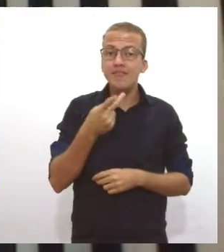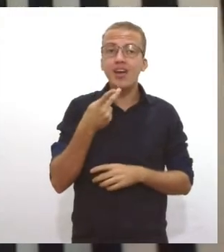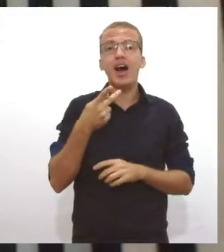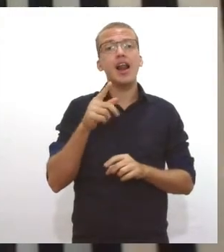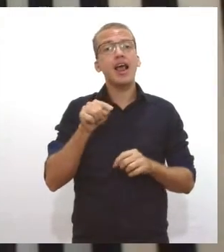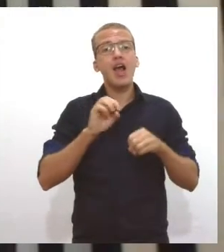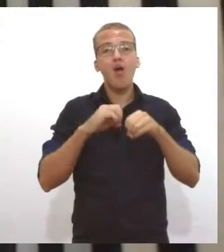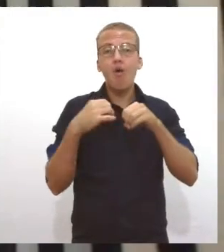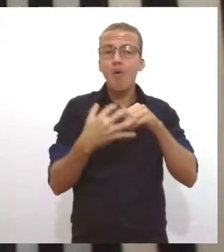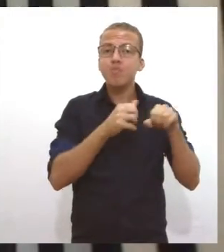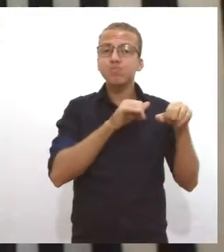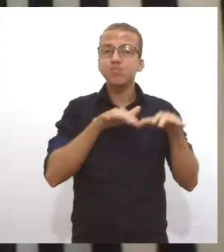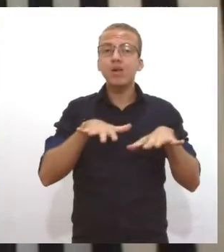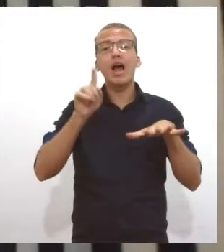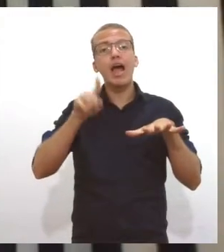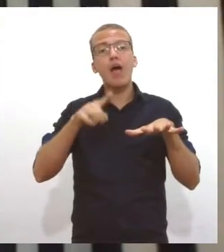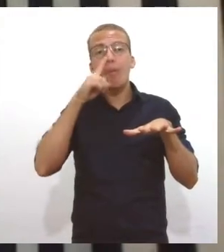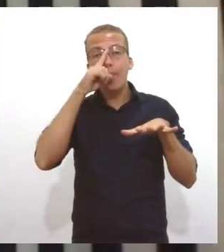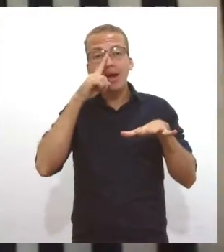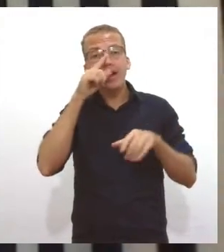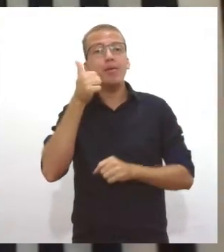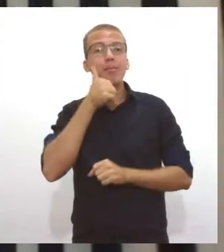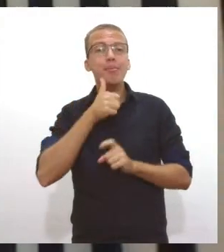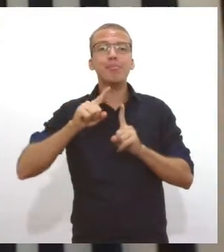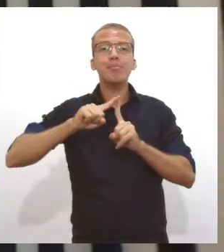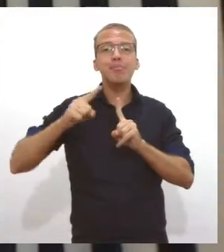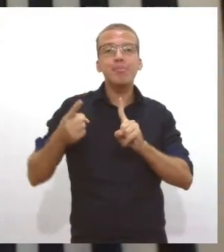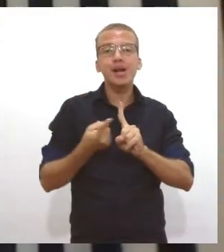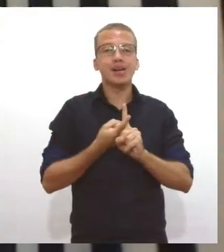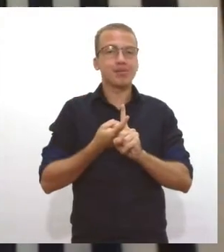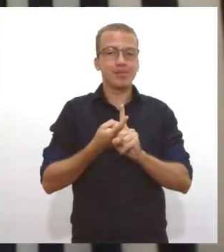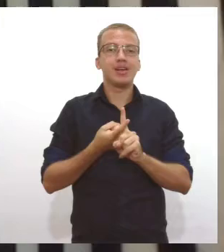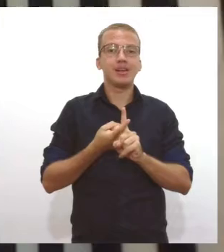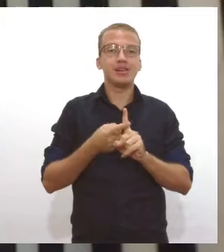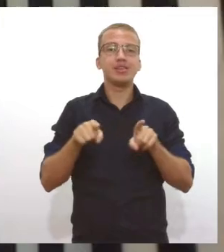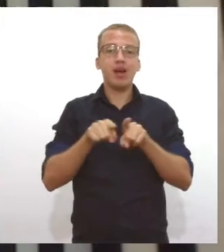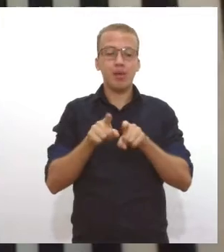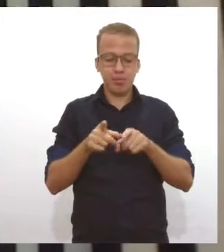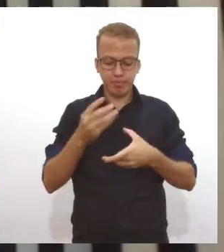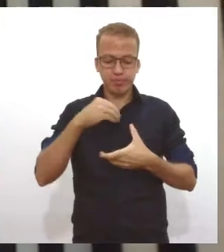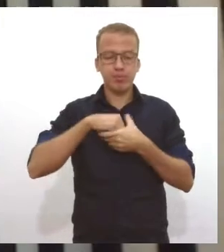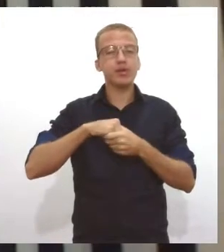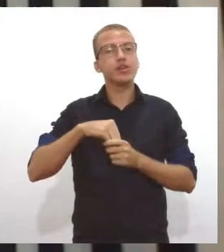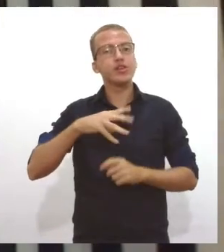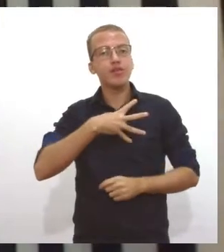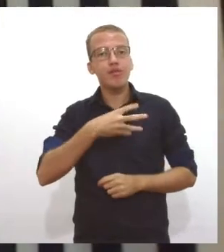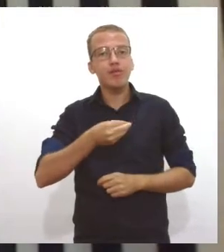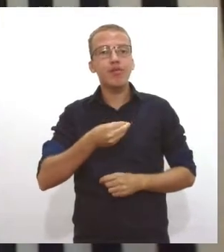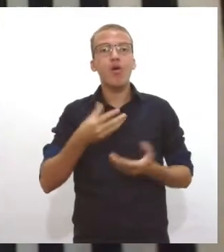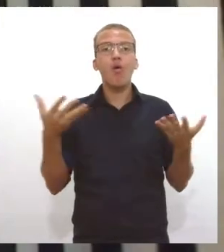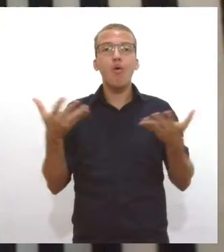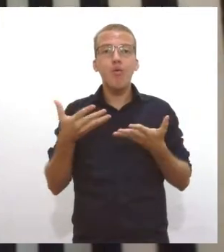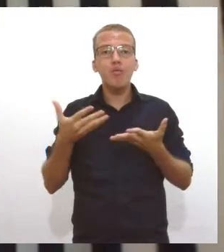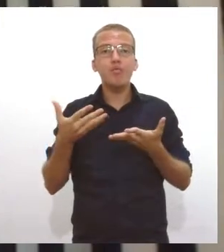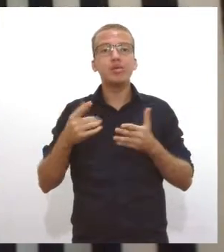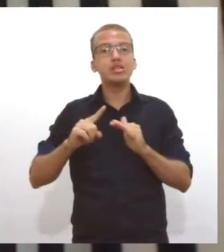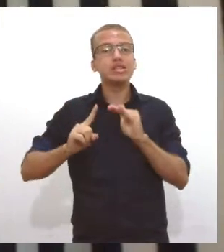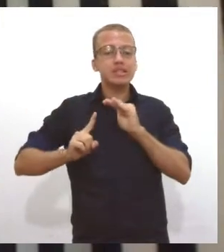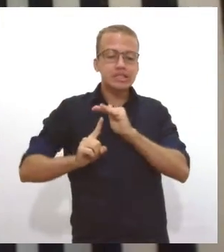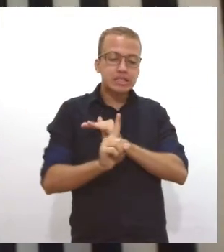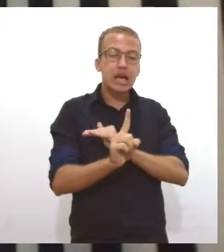para as mães e os bebês então sair de casa trabalhar fora de casa hoje é um trabalho e salubre